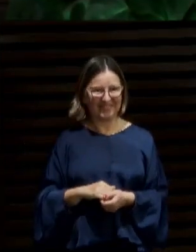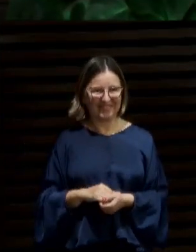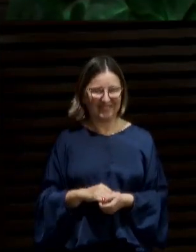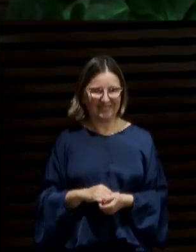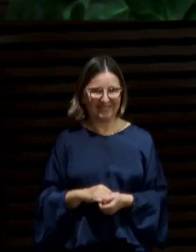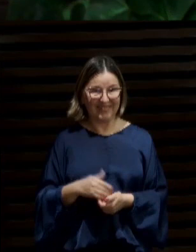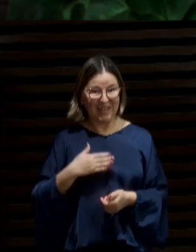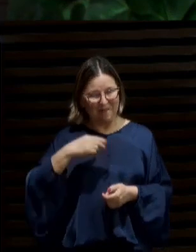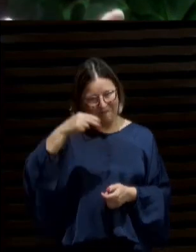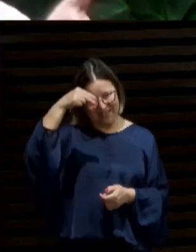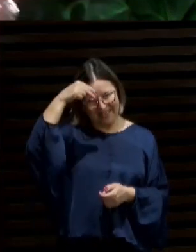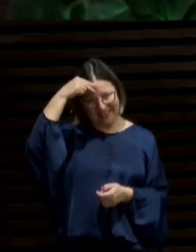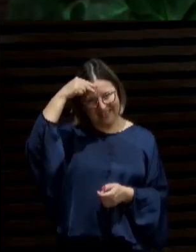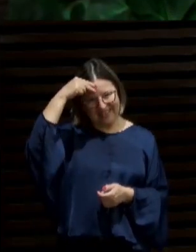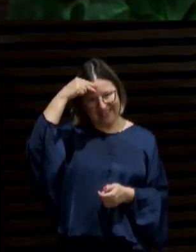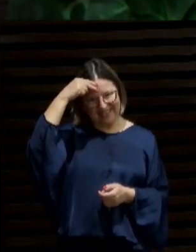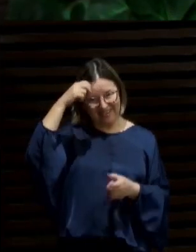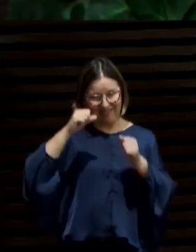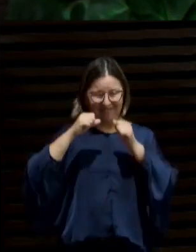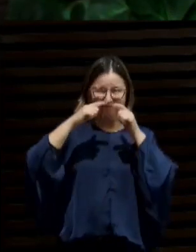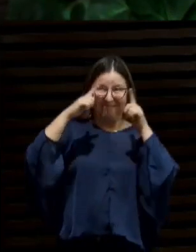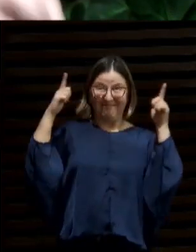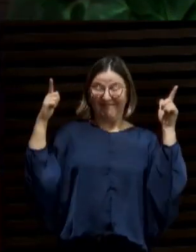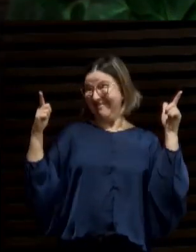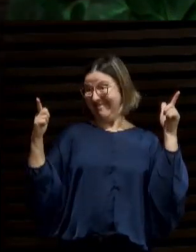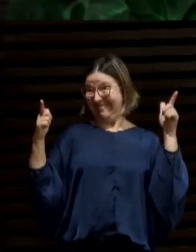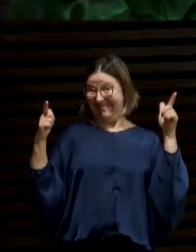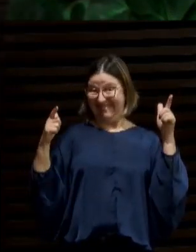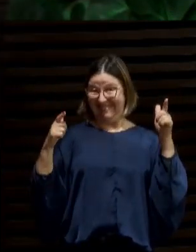A minha netinha acorda de manhã esfuziante.